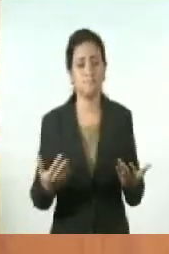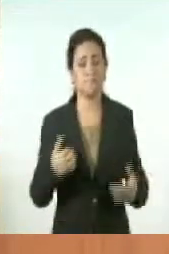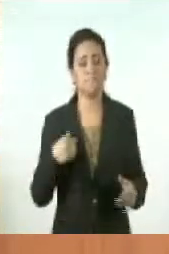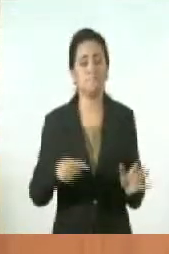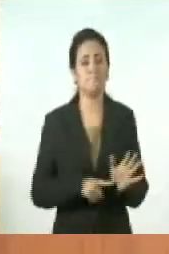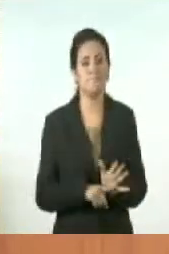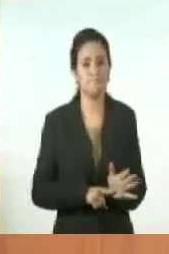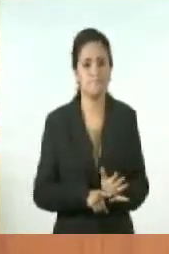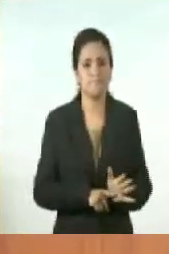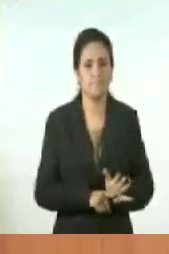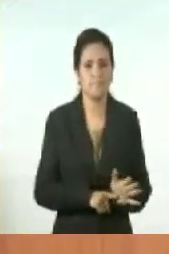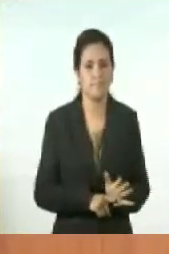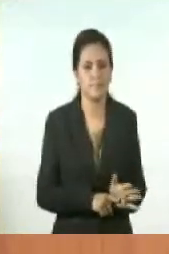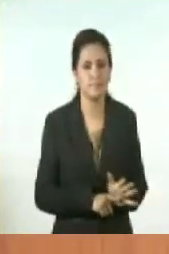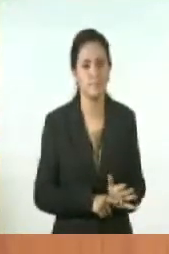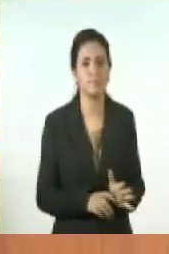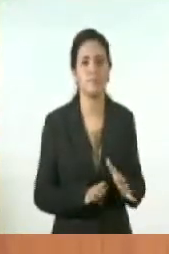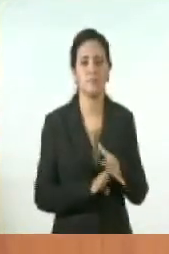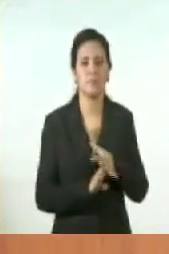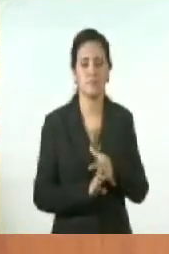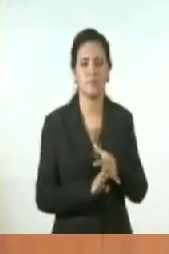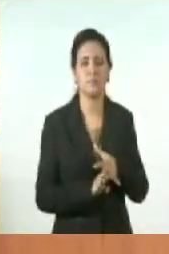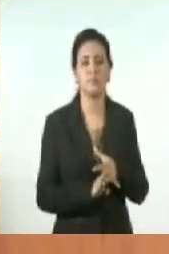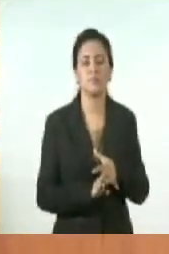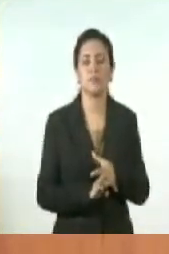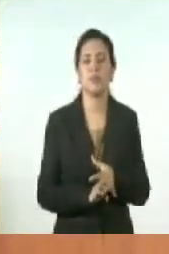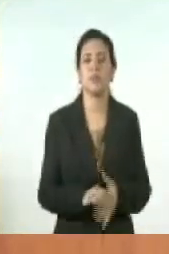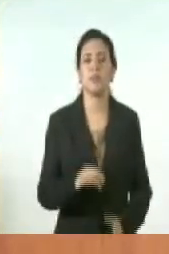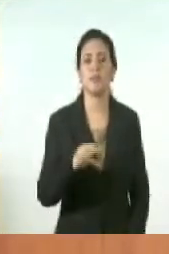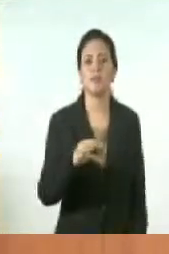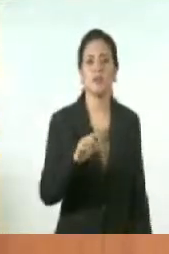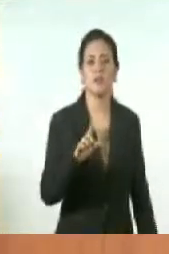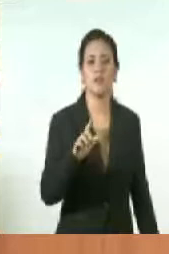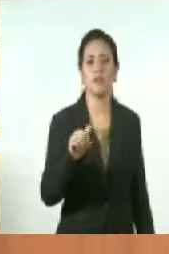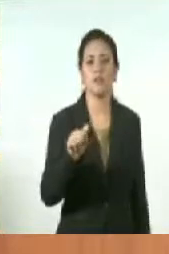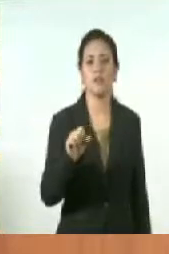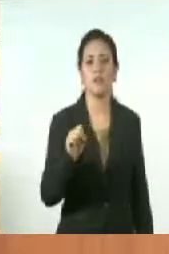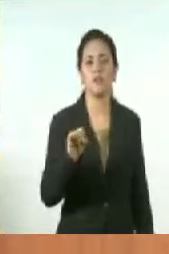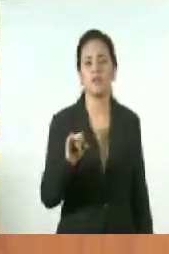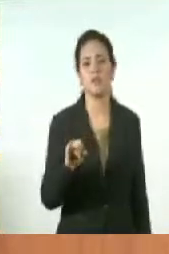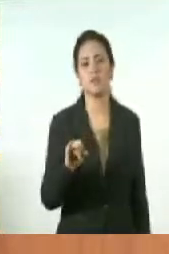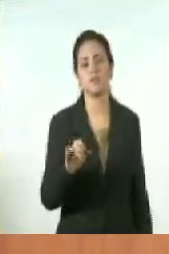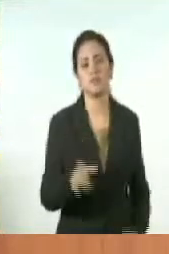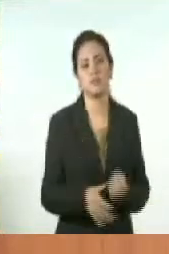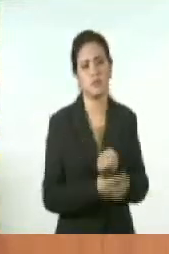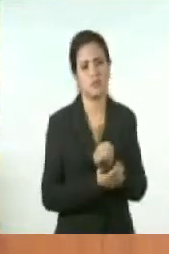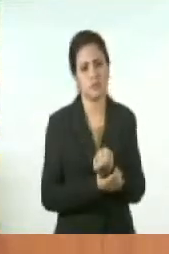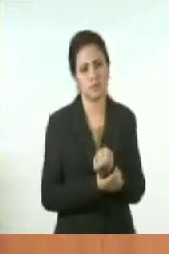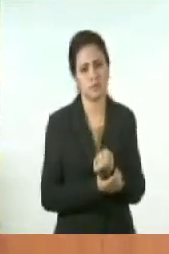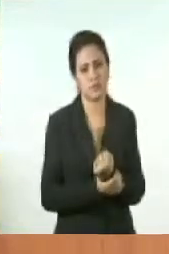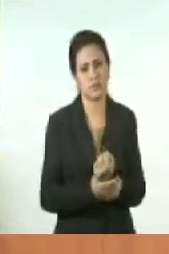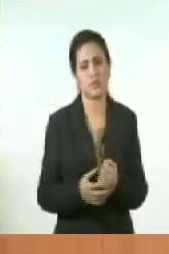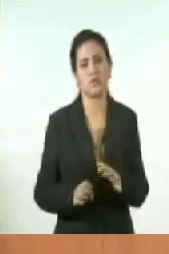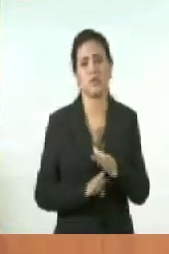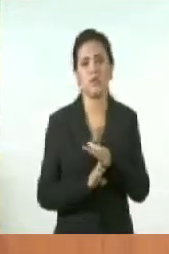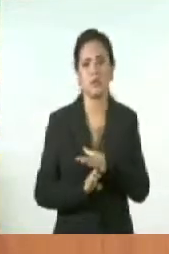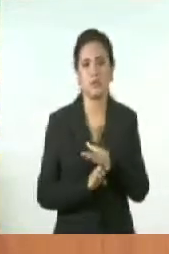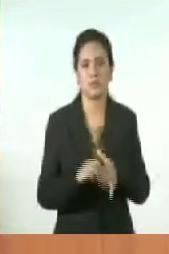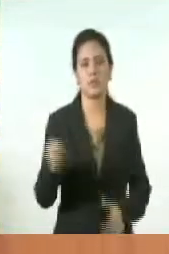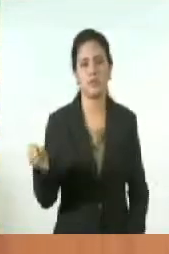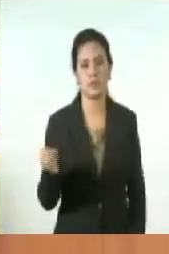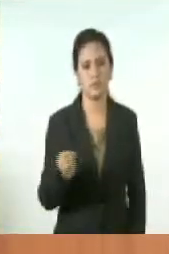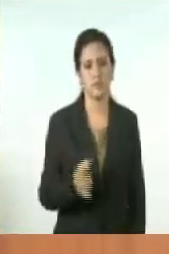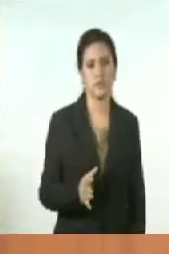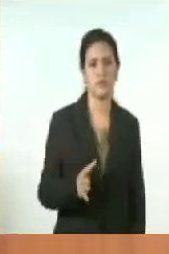saber. E a empresa é a Classe Seguranças. É uma nova empresa. É